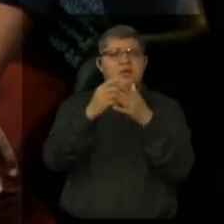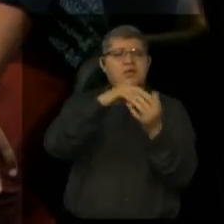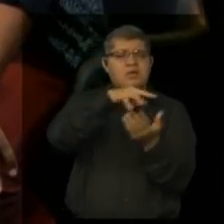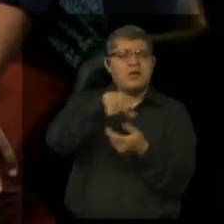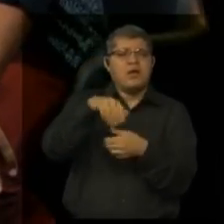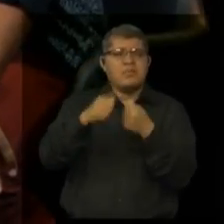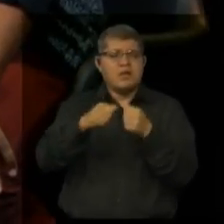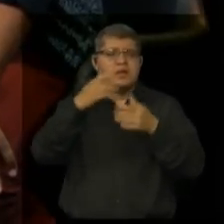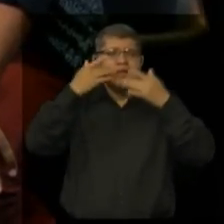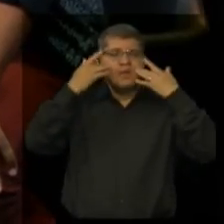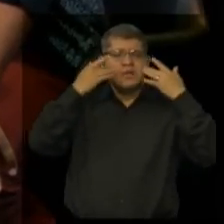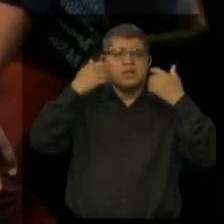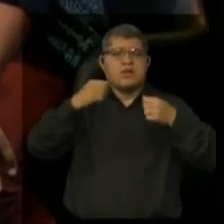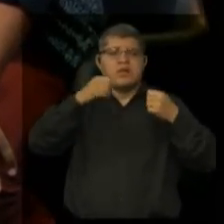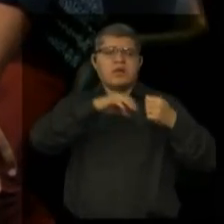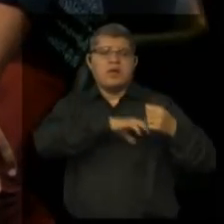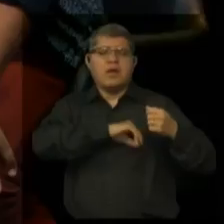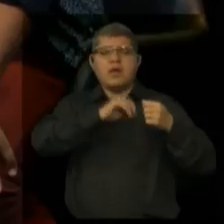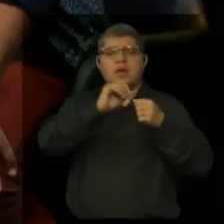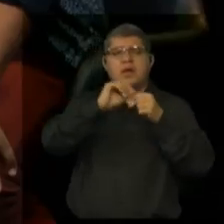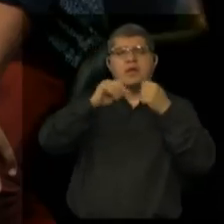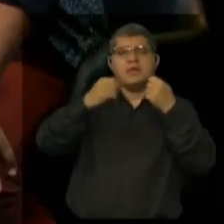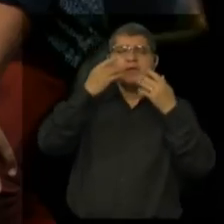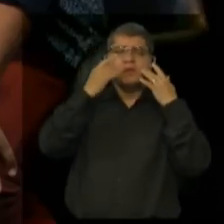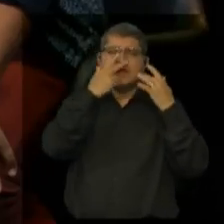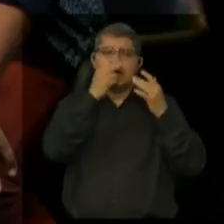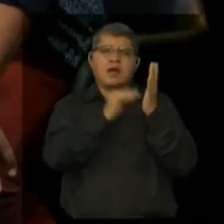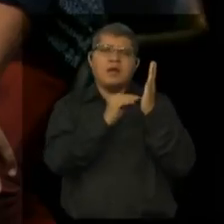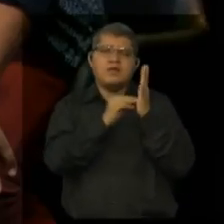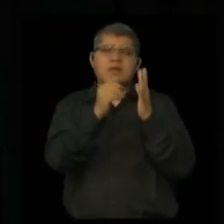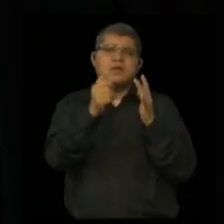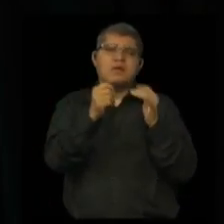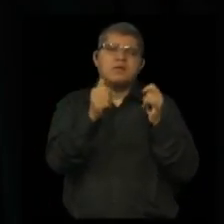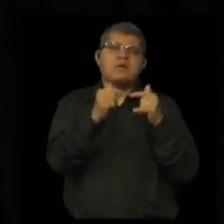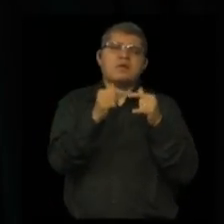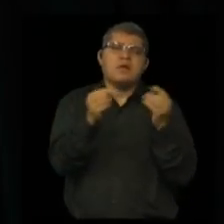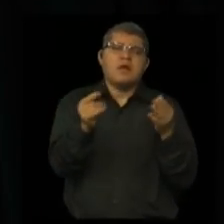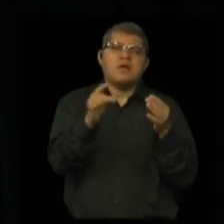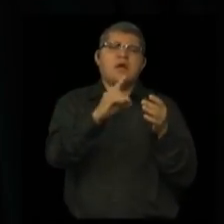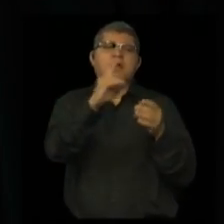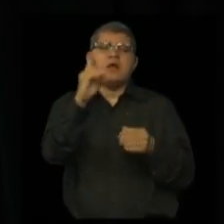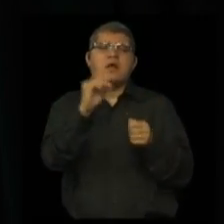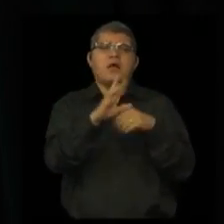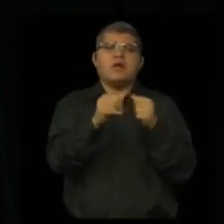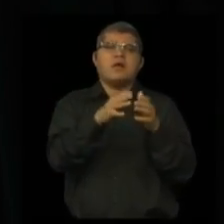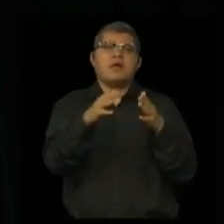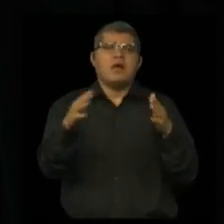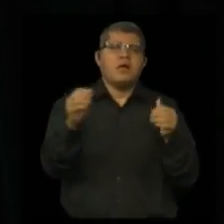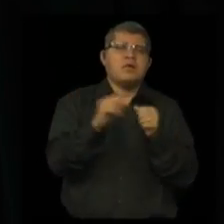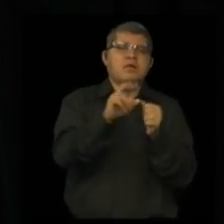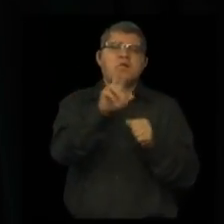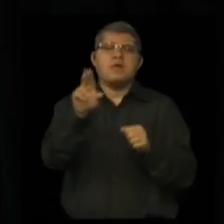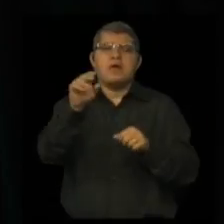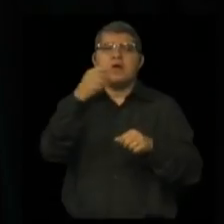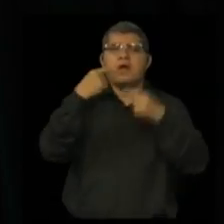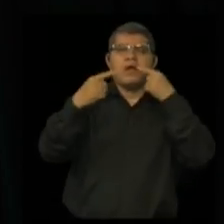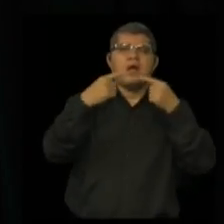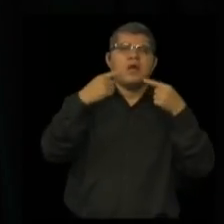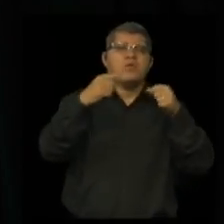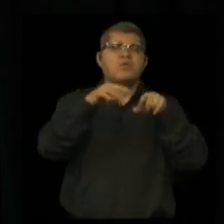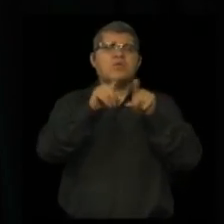precisando de arte, né, o mundo está precisando de amor, de arte. Eu acho que está faltando um pouquinho isso hoje em dia nesses grandes nomes da música